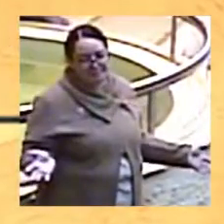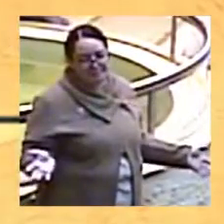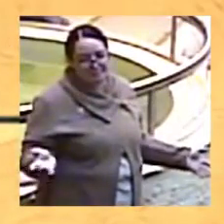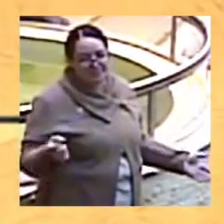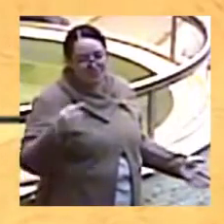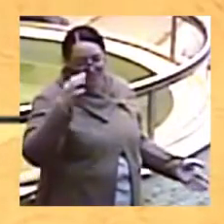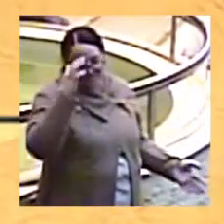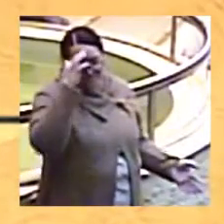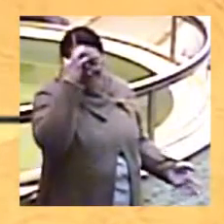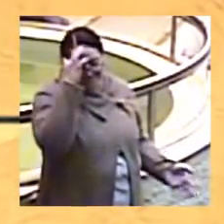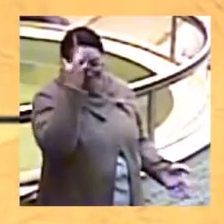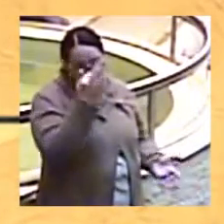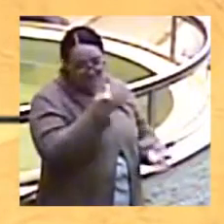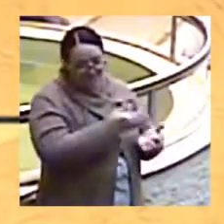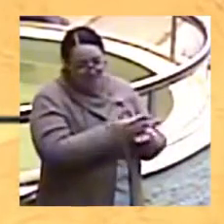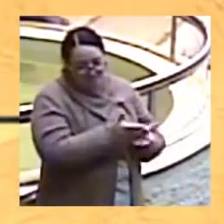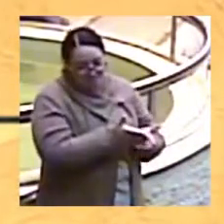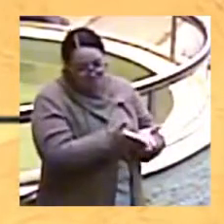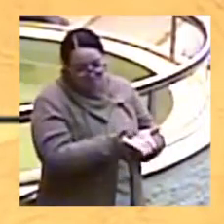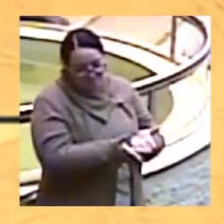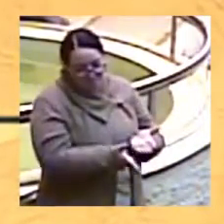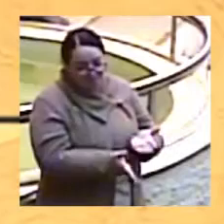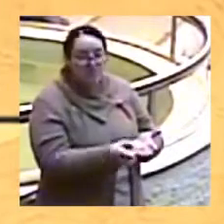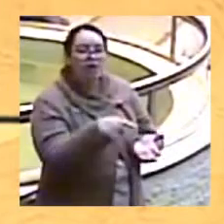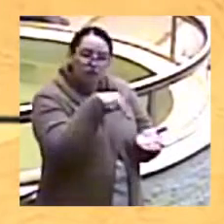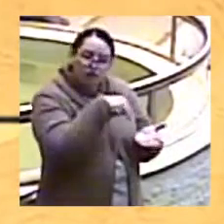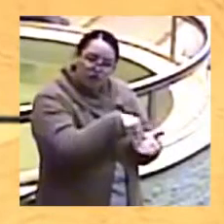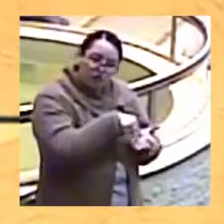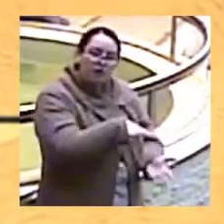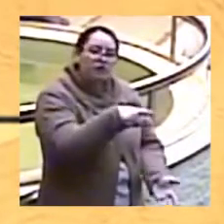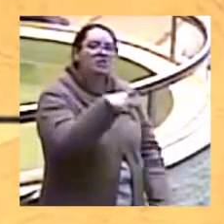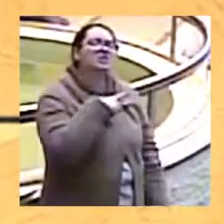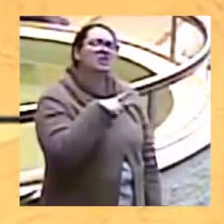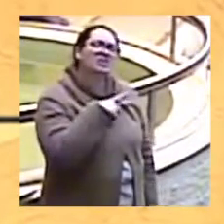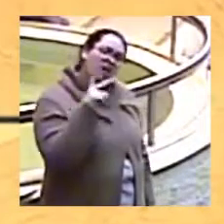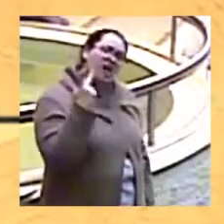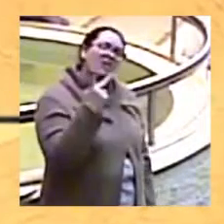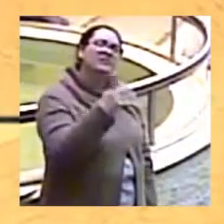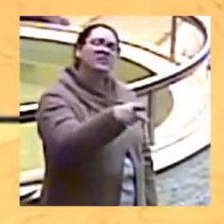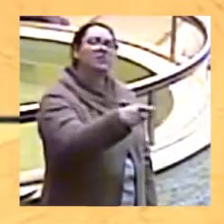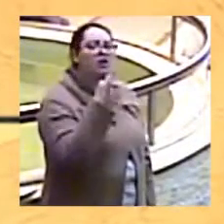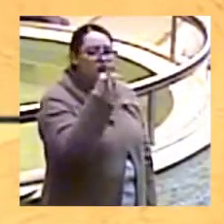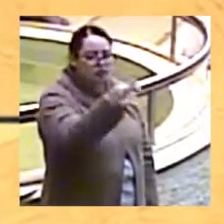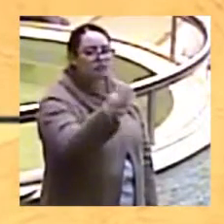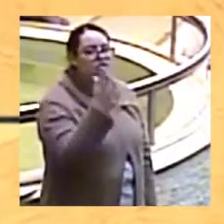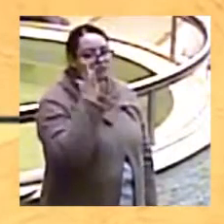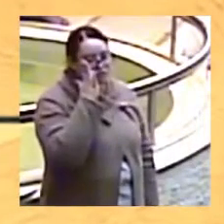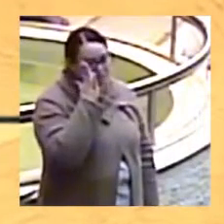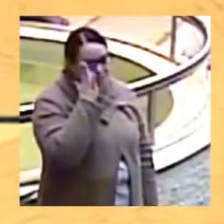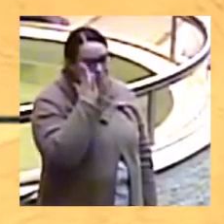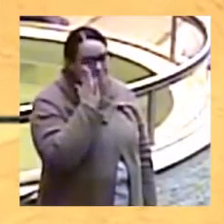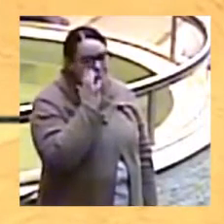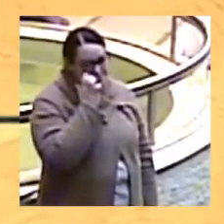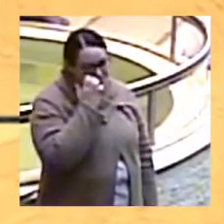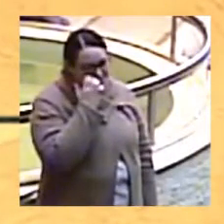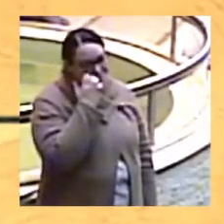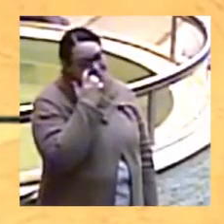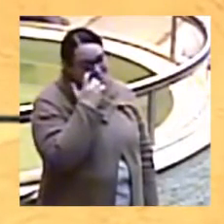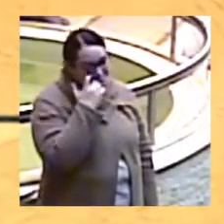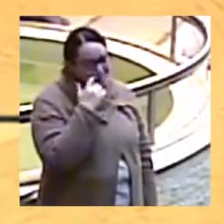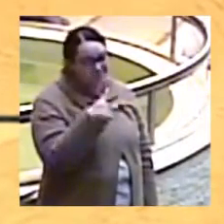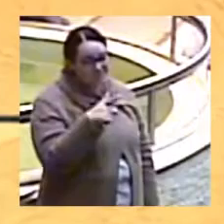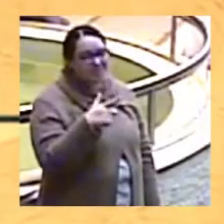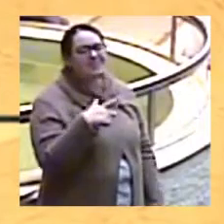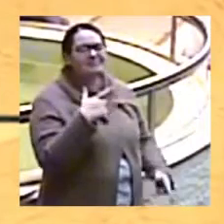a fé, permanece firme, porque você terá a vitória, você está, vivenciando, momento difícil, na sociedade,